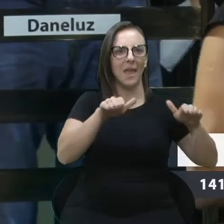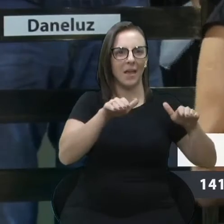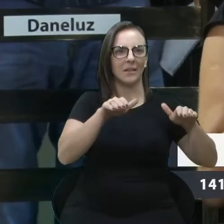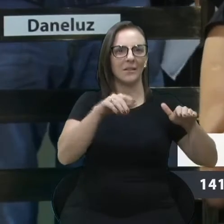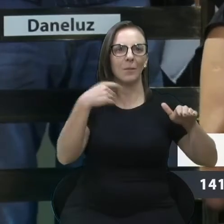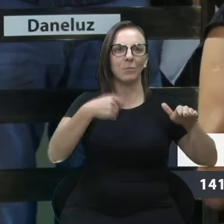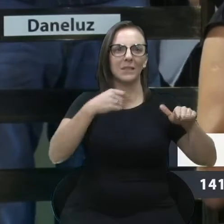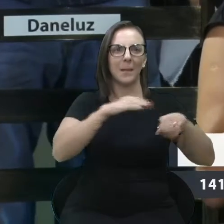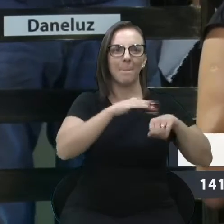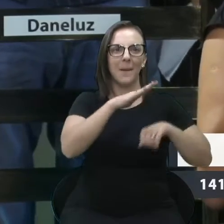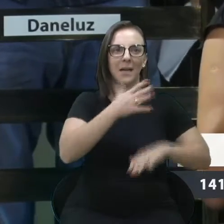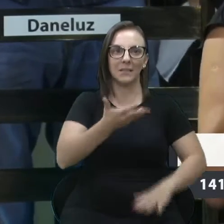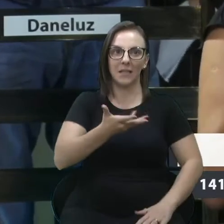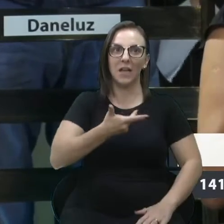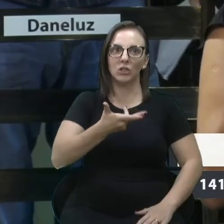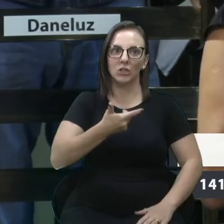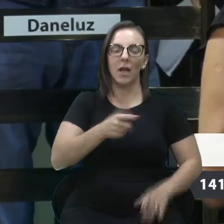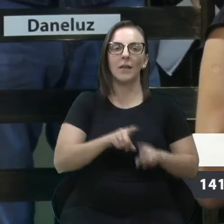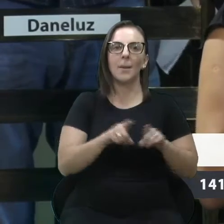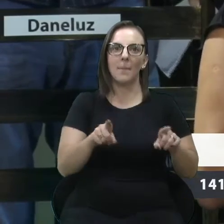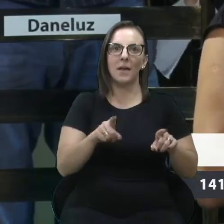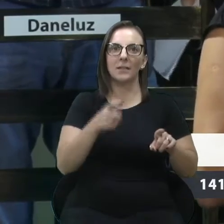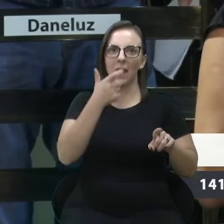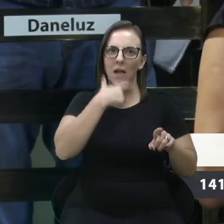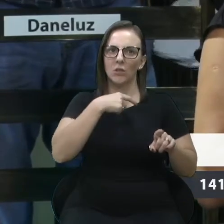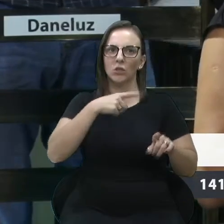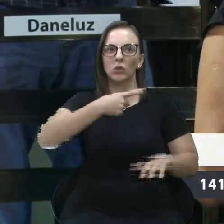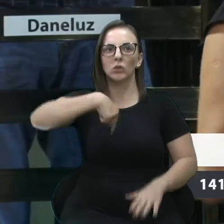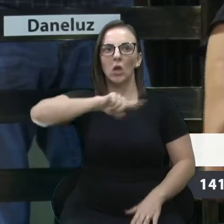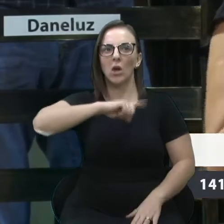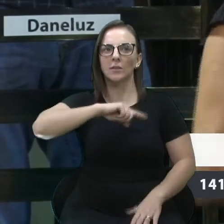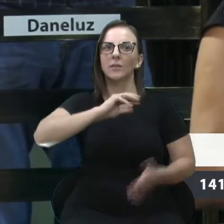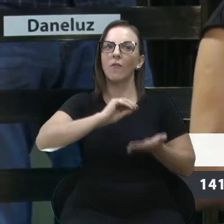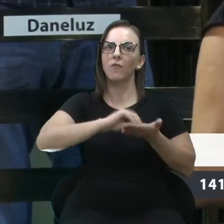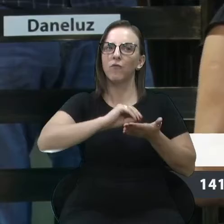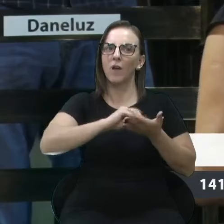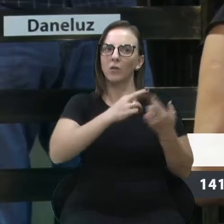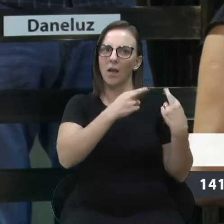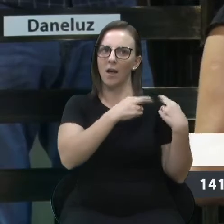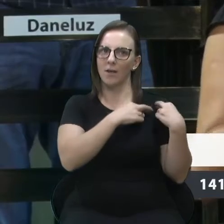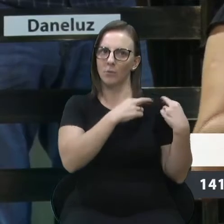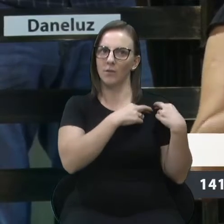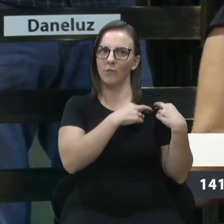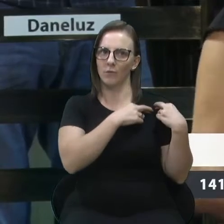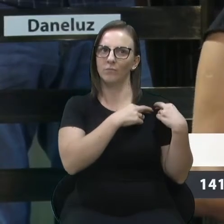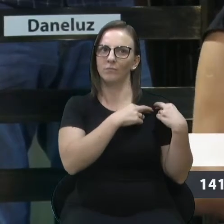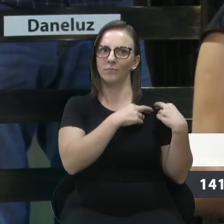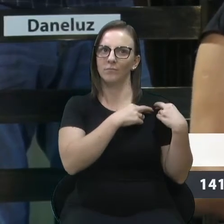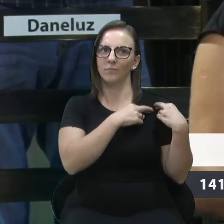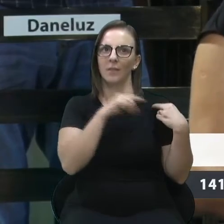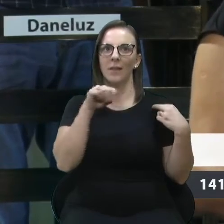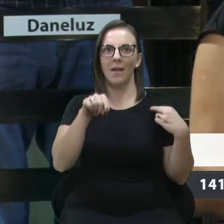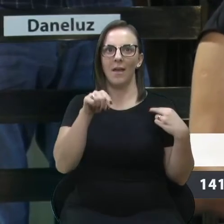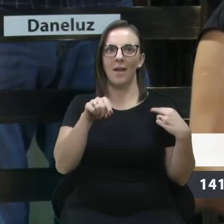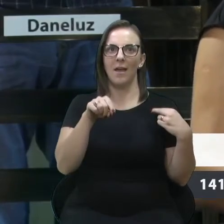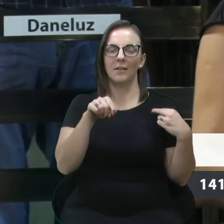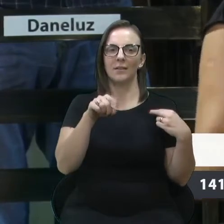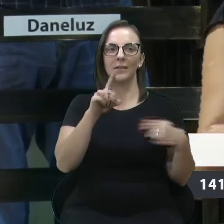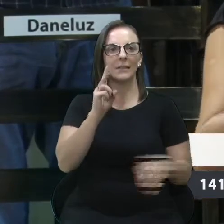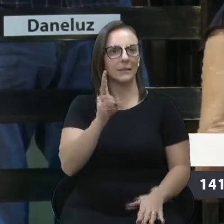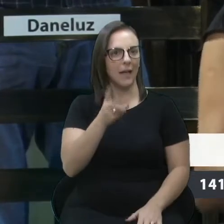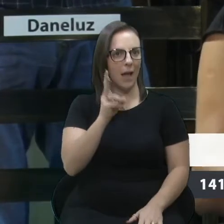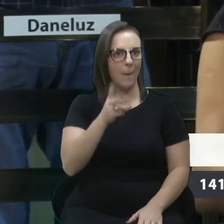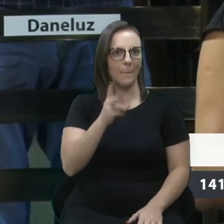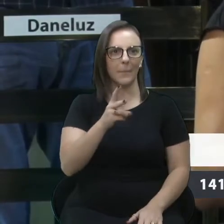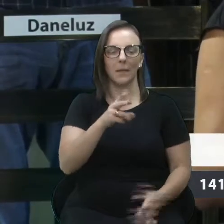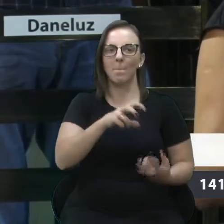me desculpa a expressão, mas eu acho que a gente está sendo um pouco irresponsável. Laurindo Fórmulo sempre foi uma prioridade para o governo Adiló.